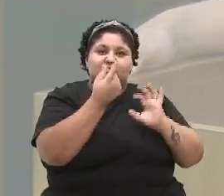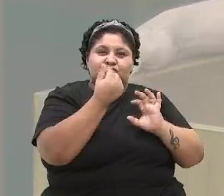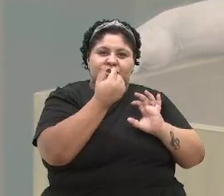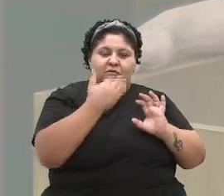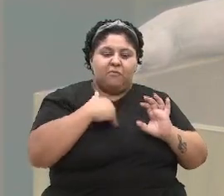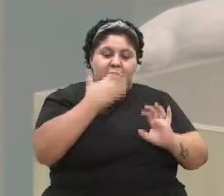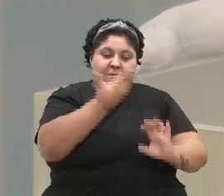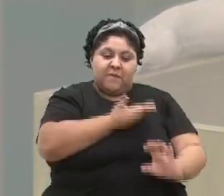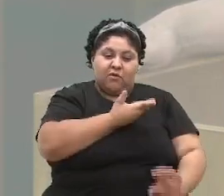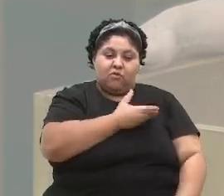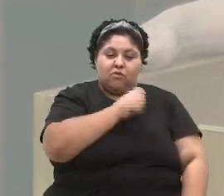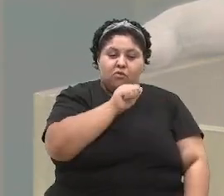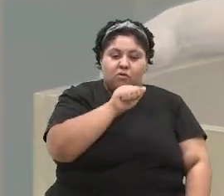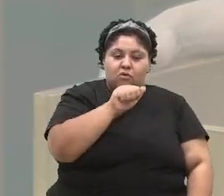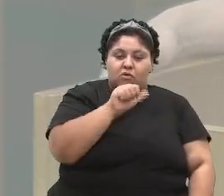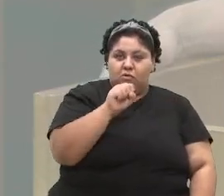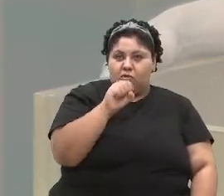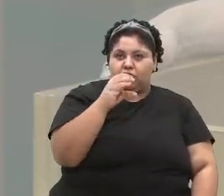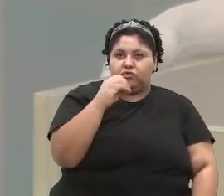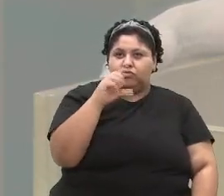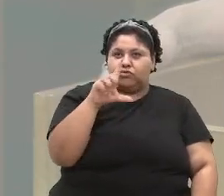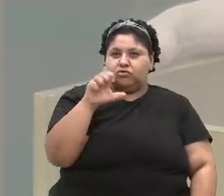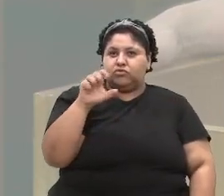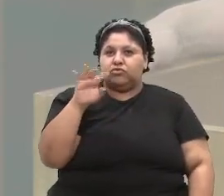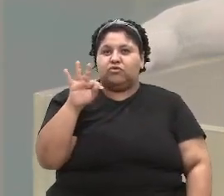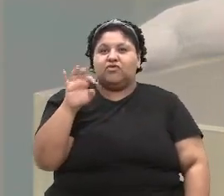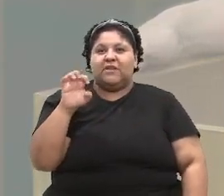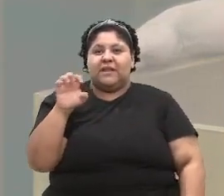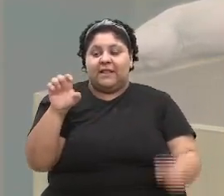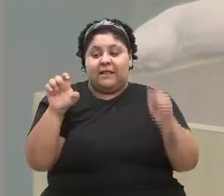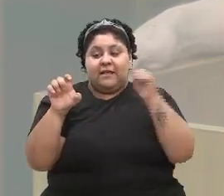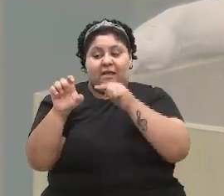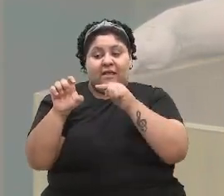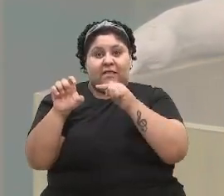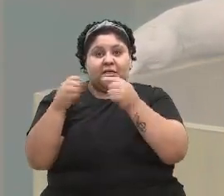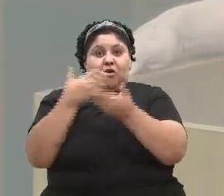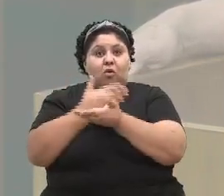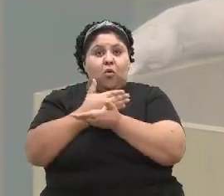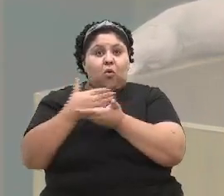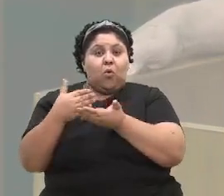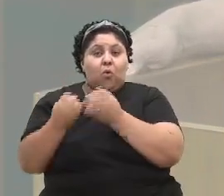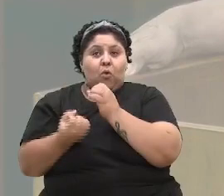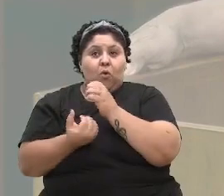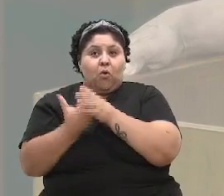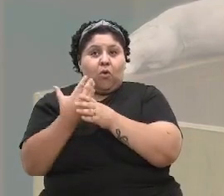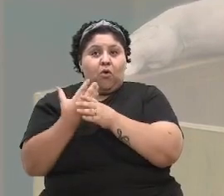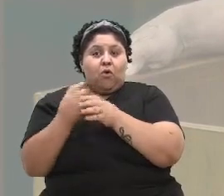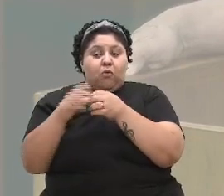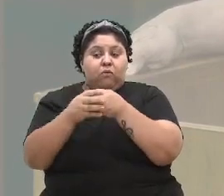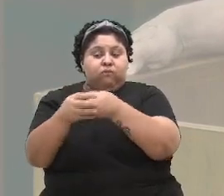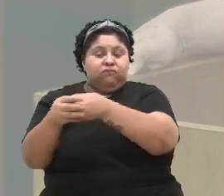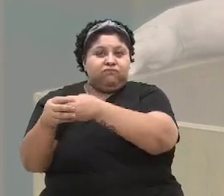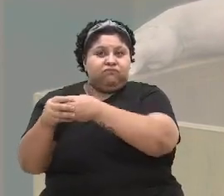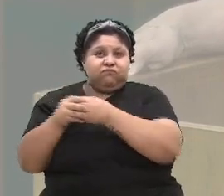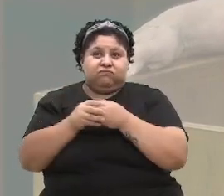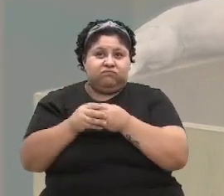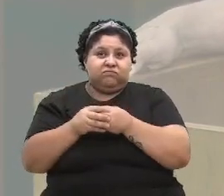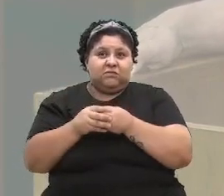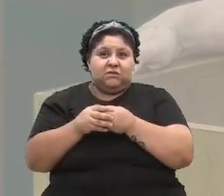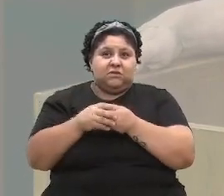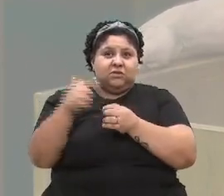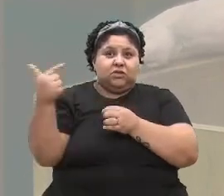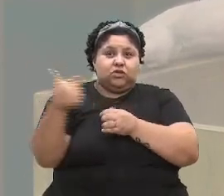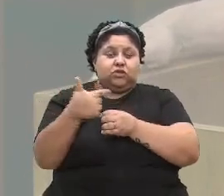Solete. Para quem não conhece, Solete começou. Fundamos a associação, subprefeito